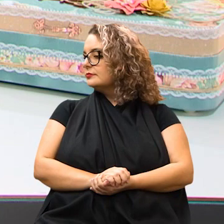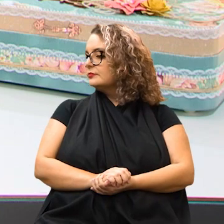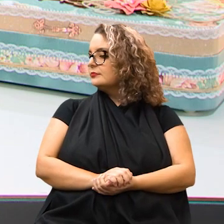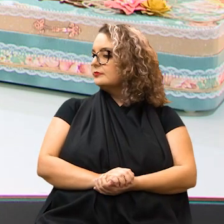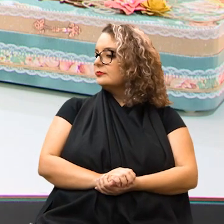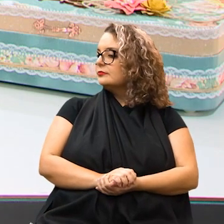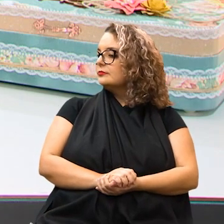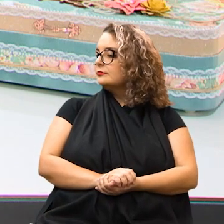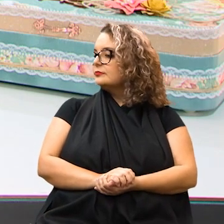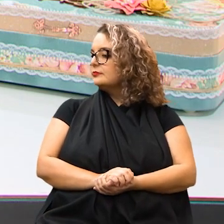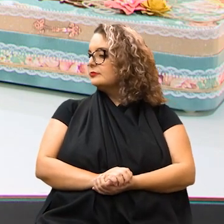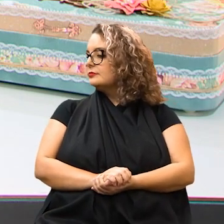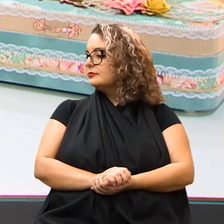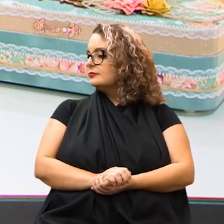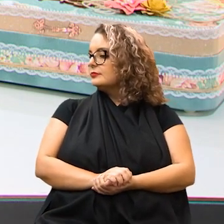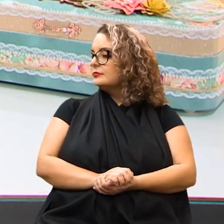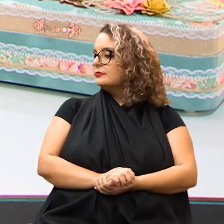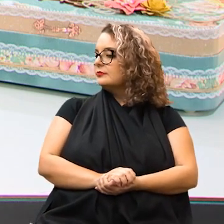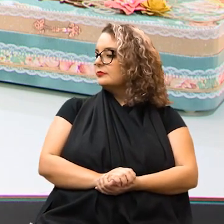E a gente tem uma caixinha